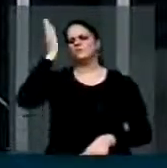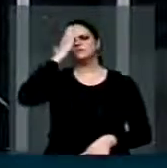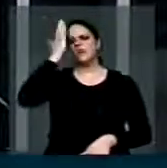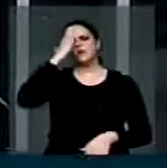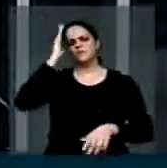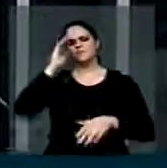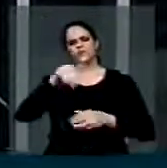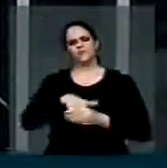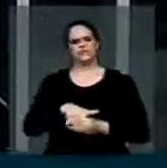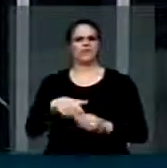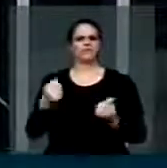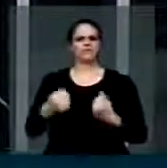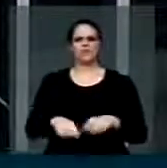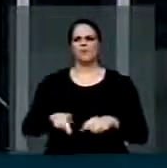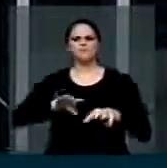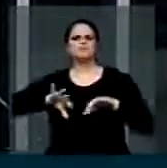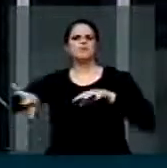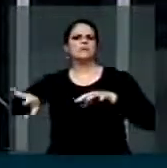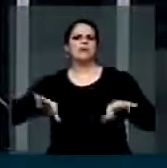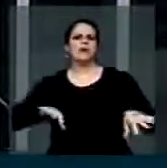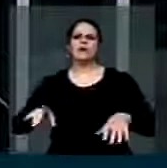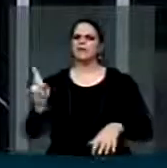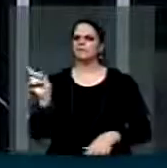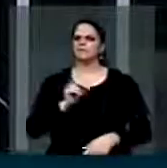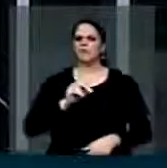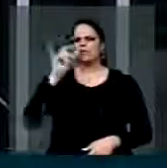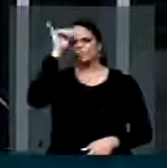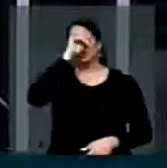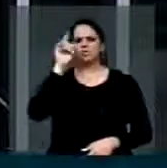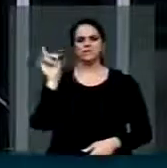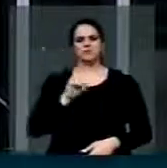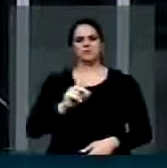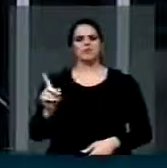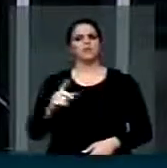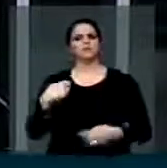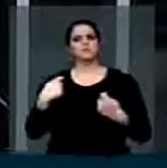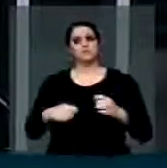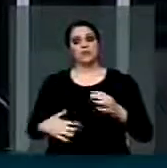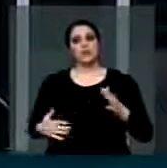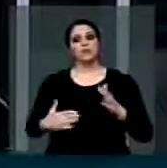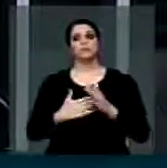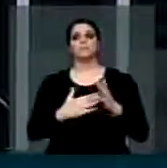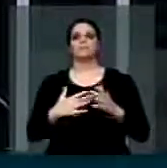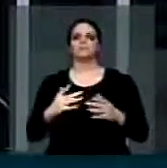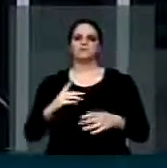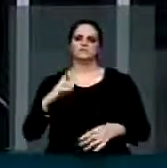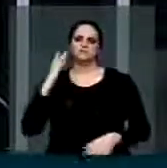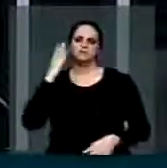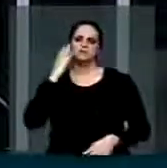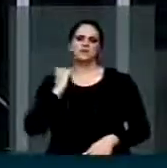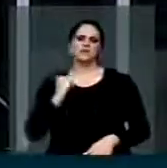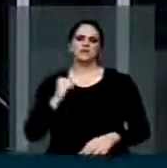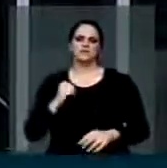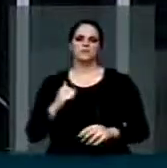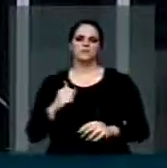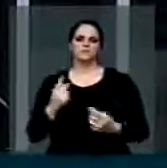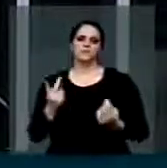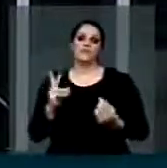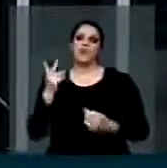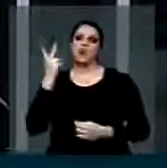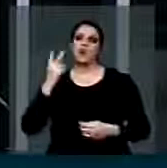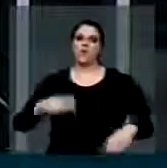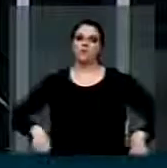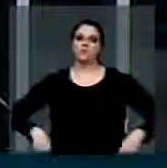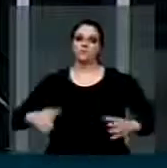bem. A gente tem que ter, obviamente, um limite do teto para esses